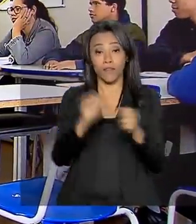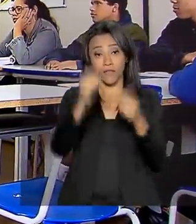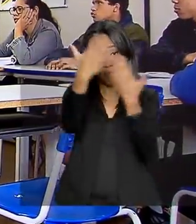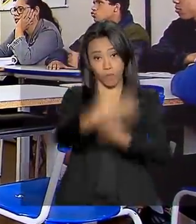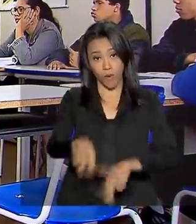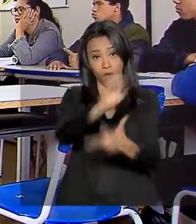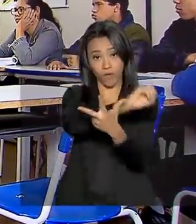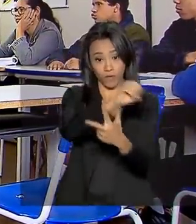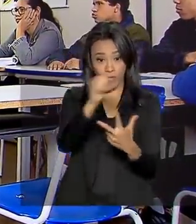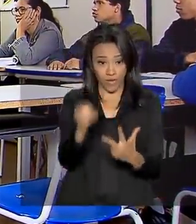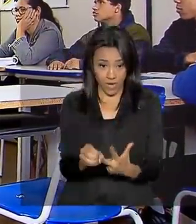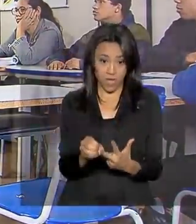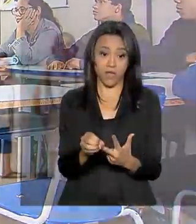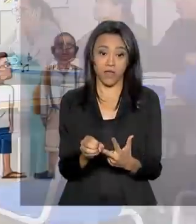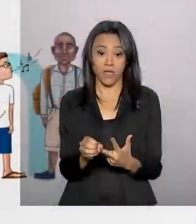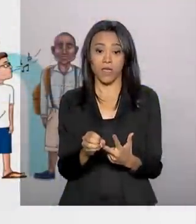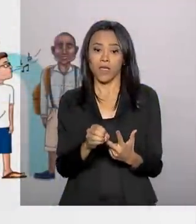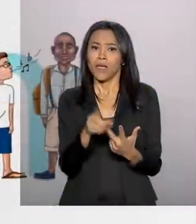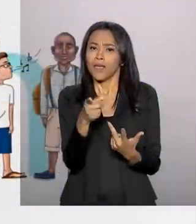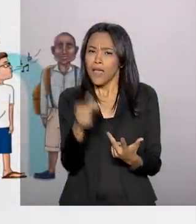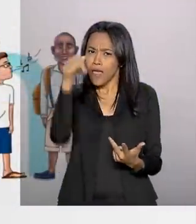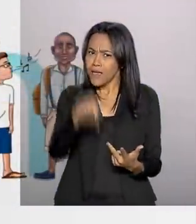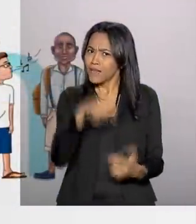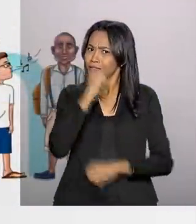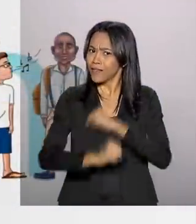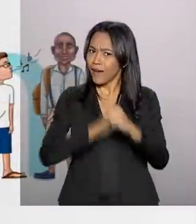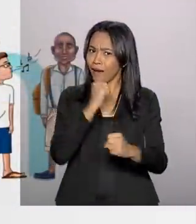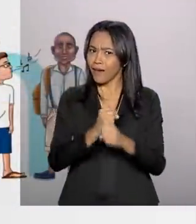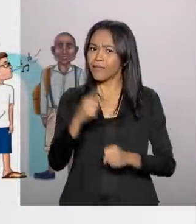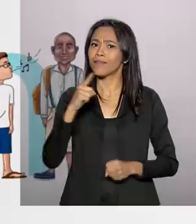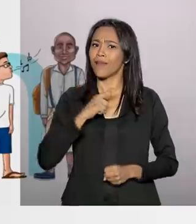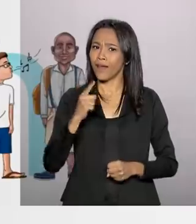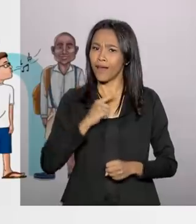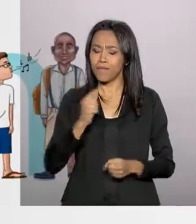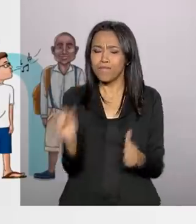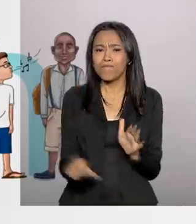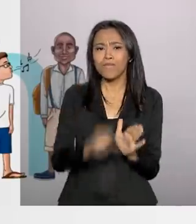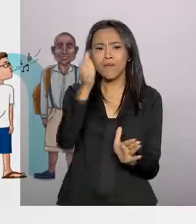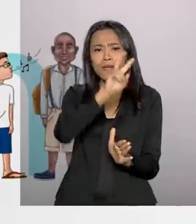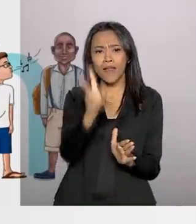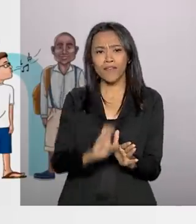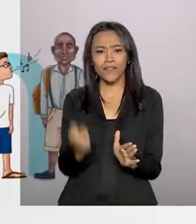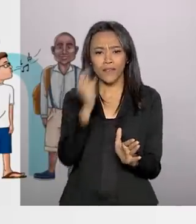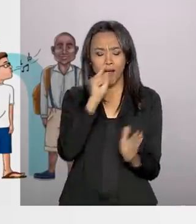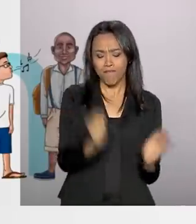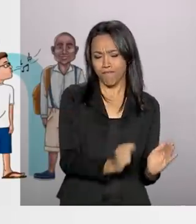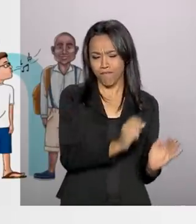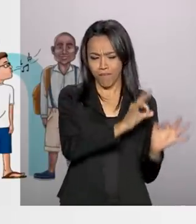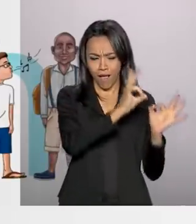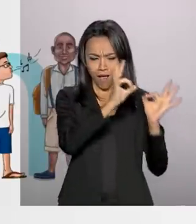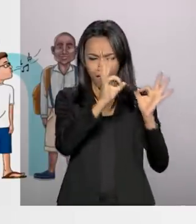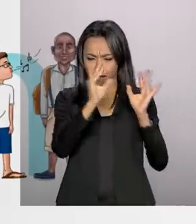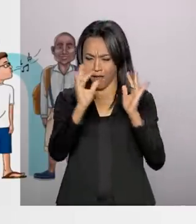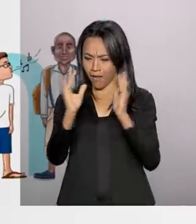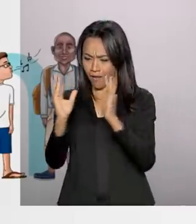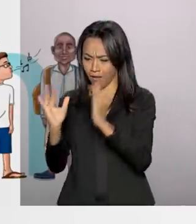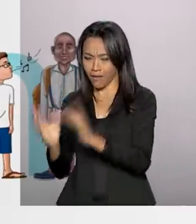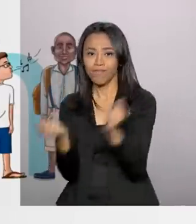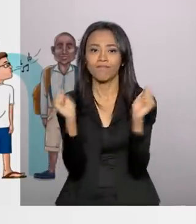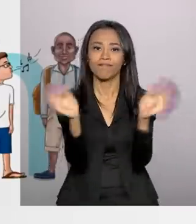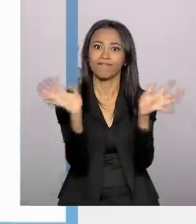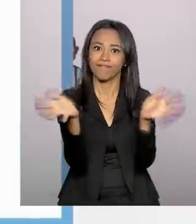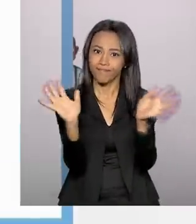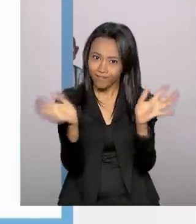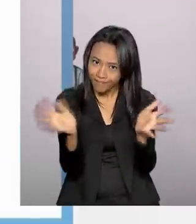Nacional do Ensino Médio, Enem, este ano, têm à disposição, pela primeira vez, conteúdos exclusivos em